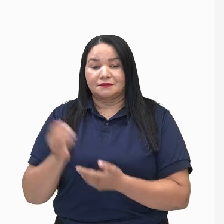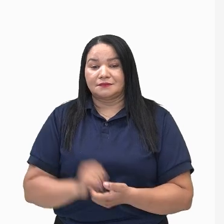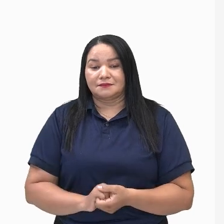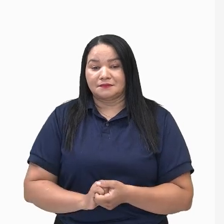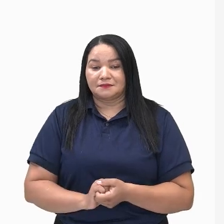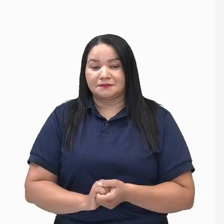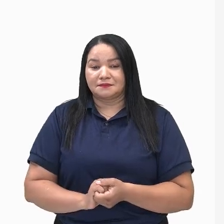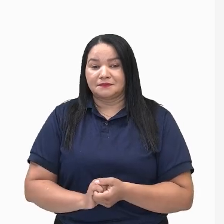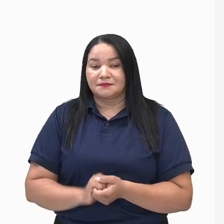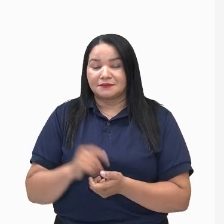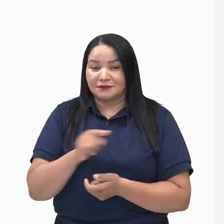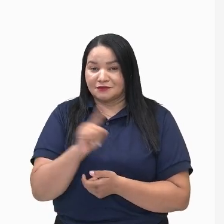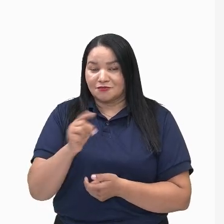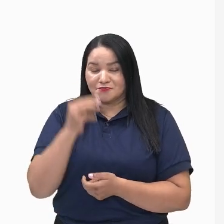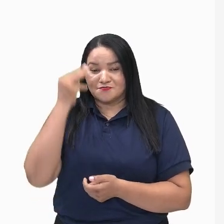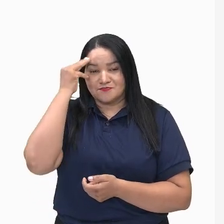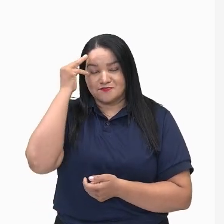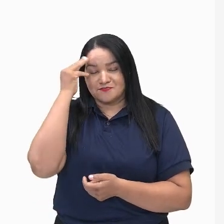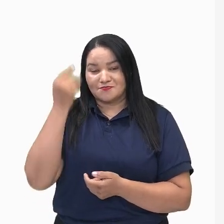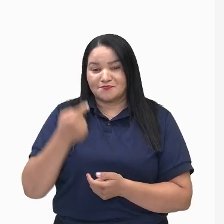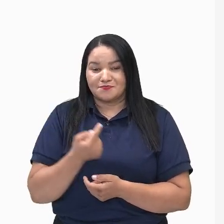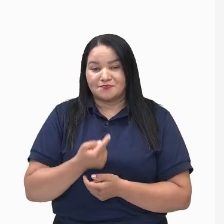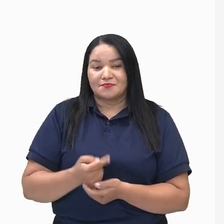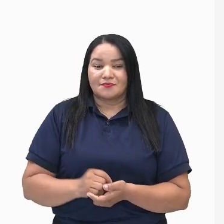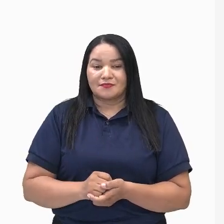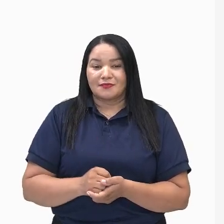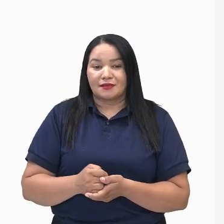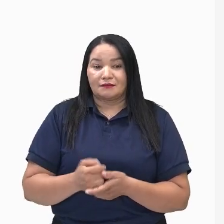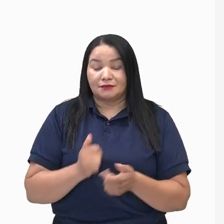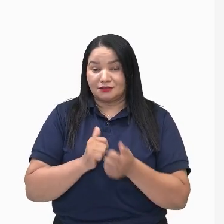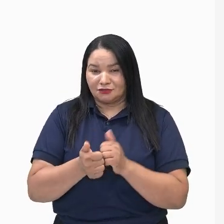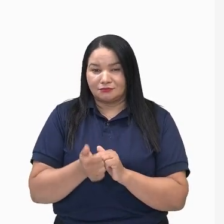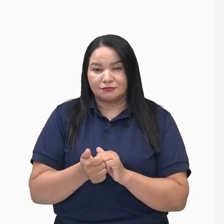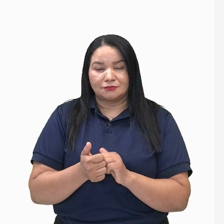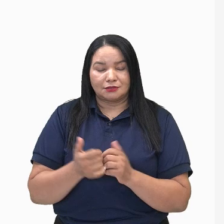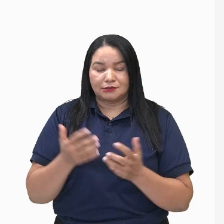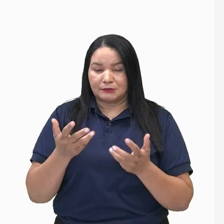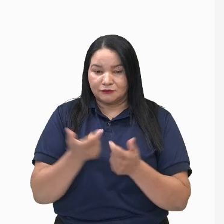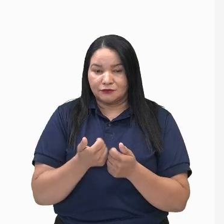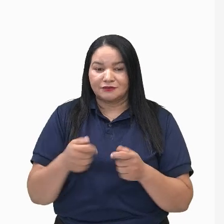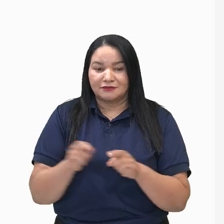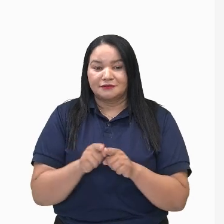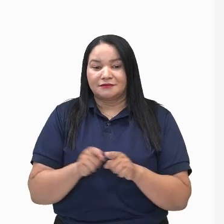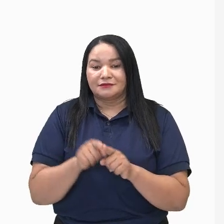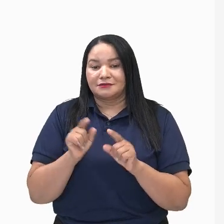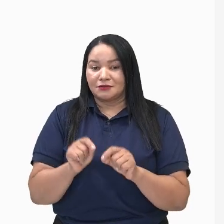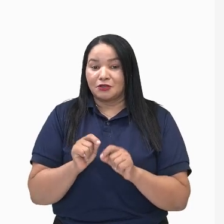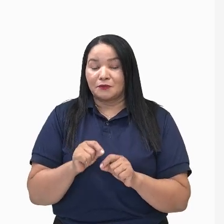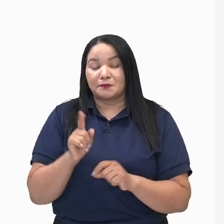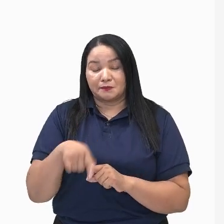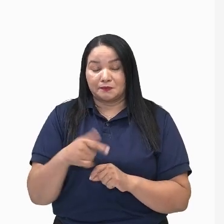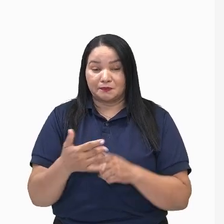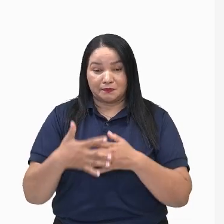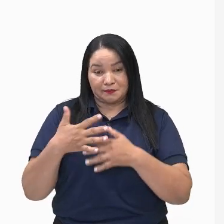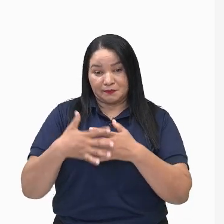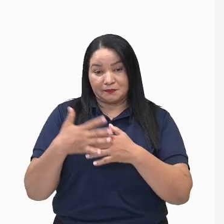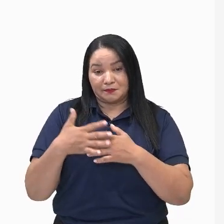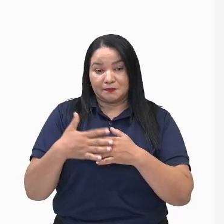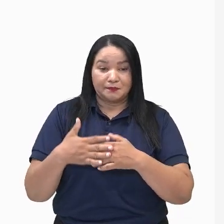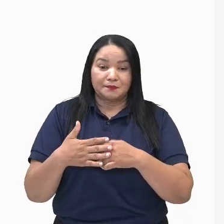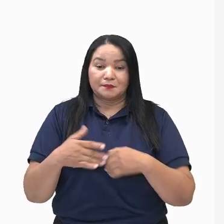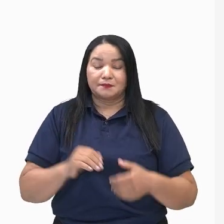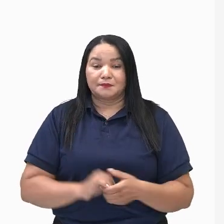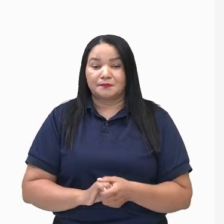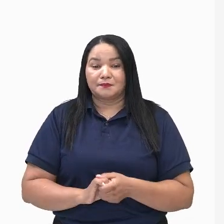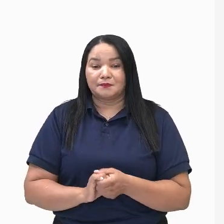na memória de vocês. Falamos aí sobre esse esporte maravilhoso, um esporte de rede divisória. Nós